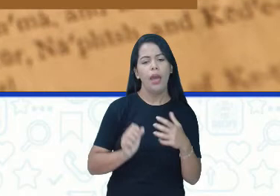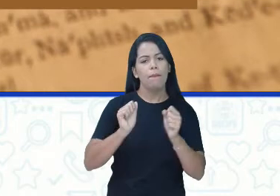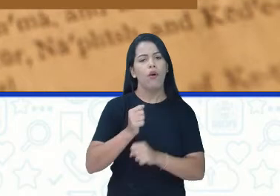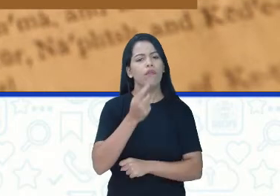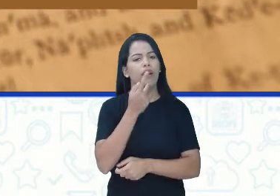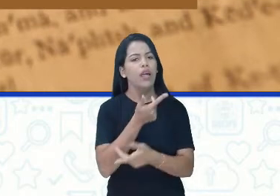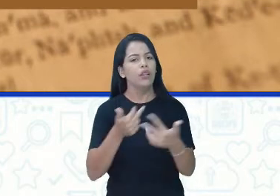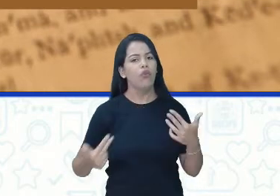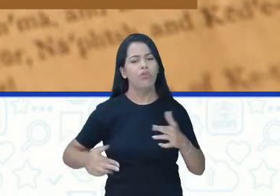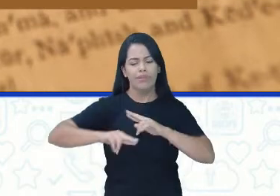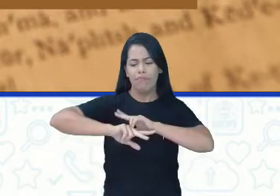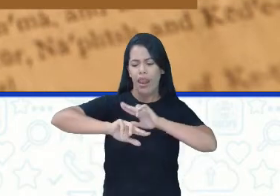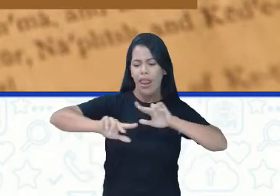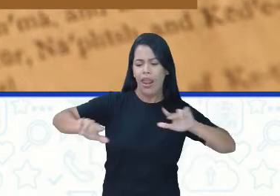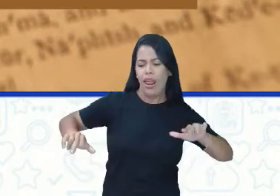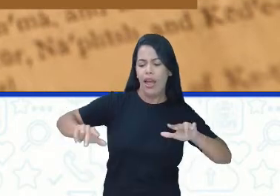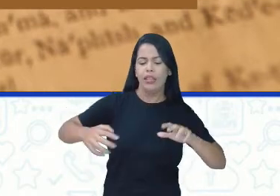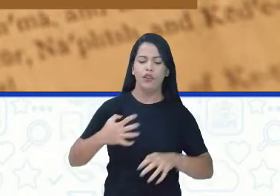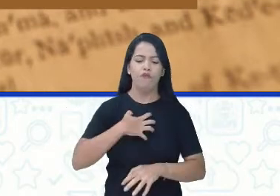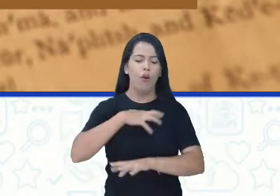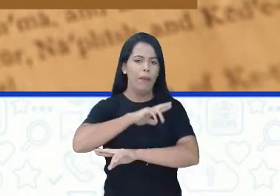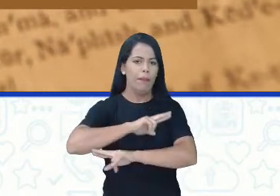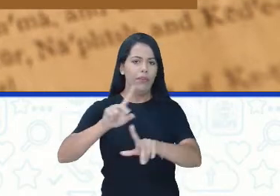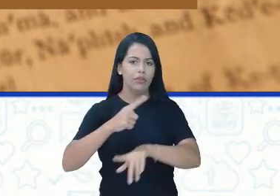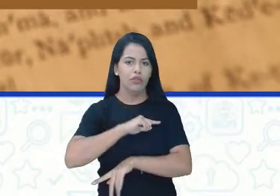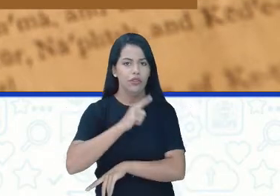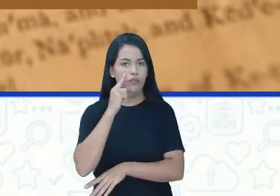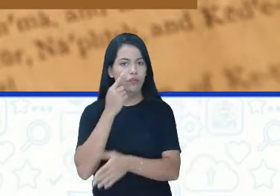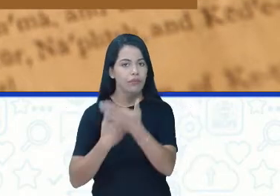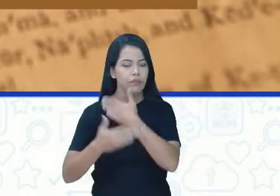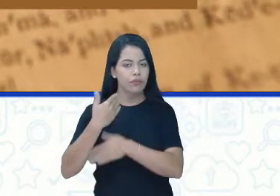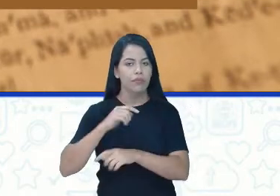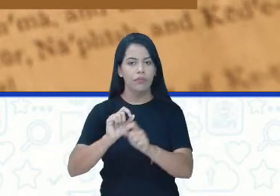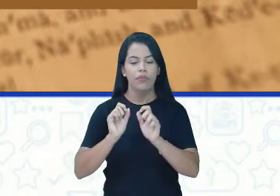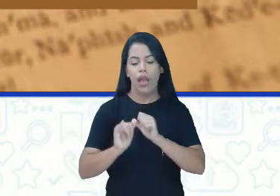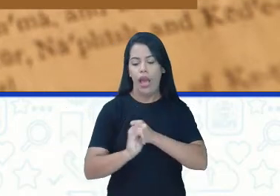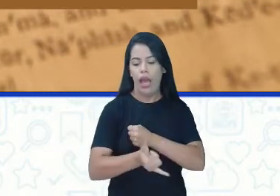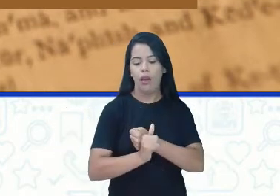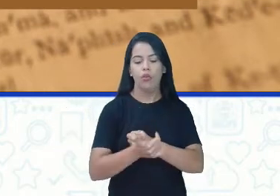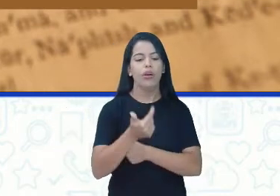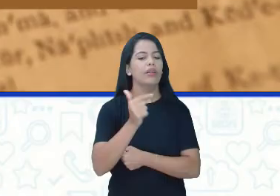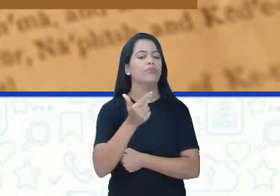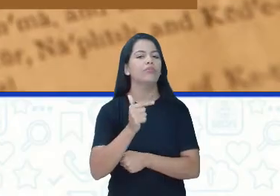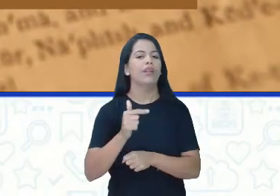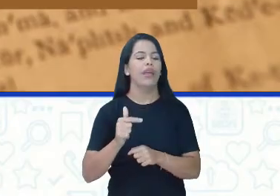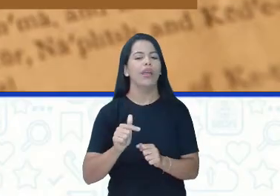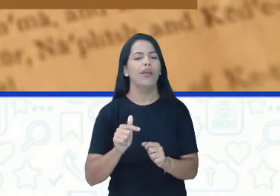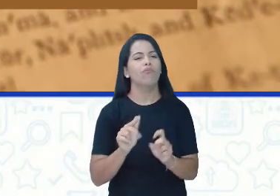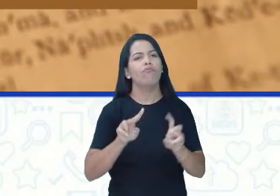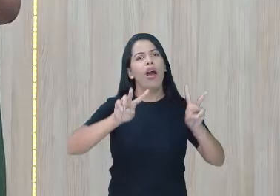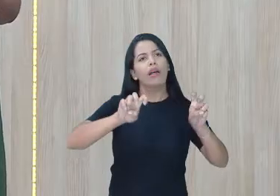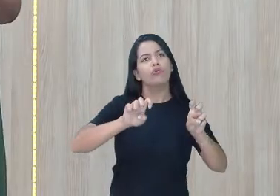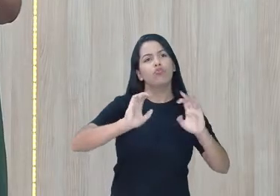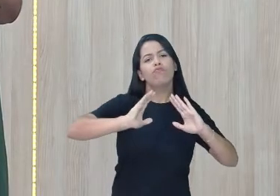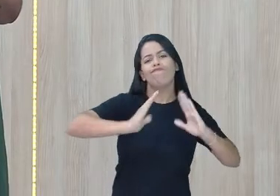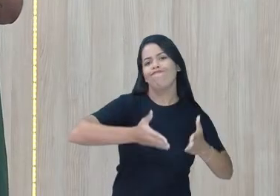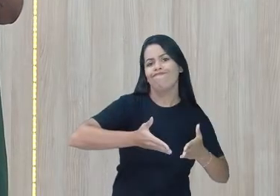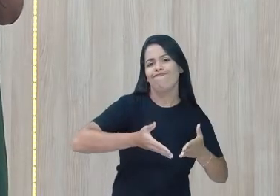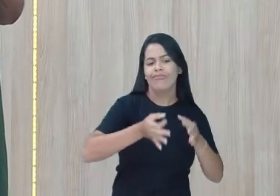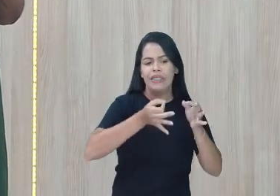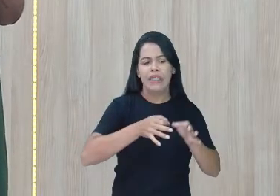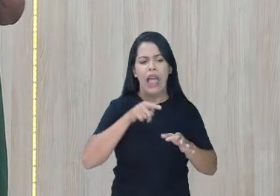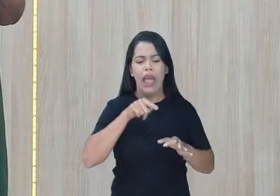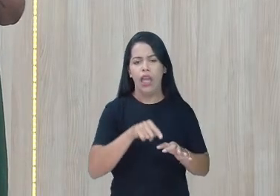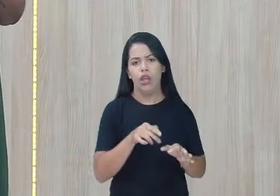assuntos e formas distintas, né? Como a gente viu em aula passada, a crônica ela não tem um assunto específico, ela não tem a